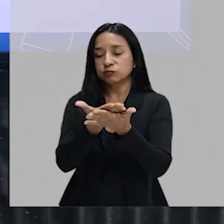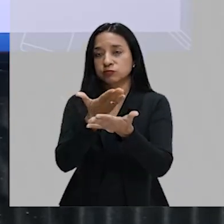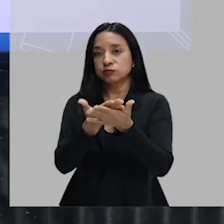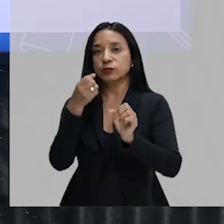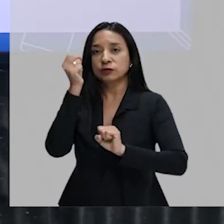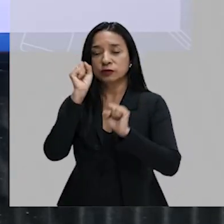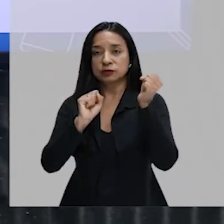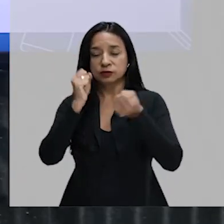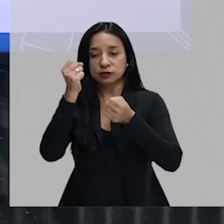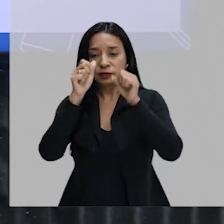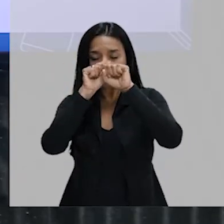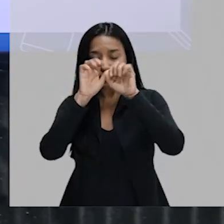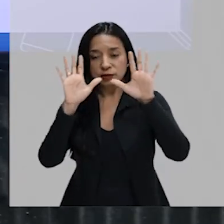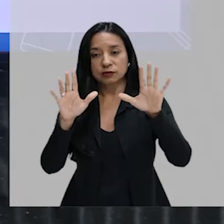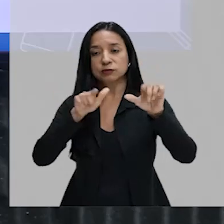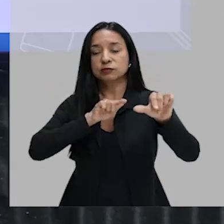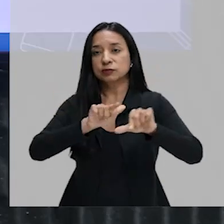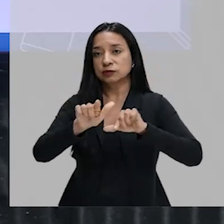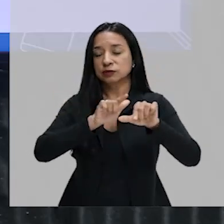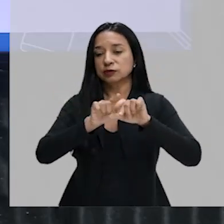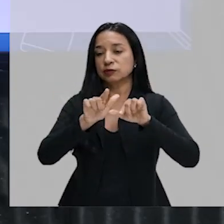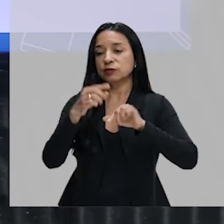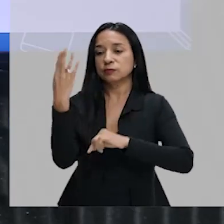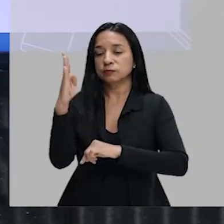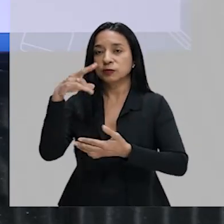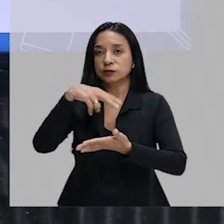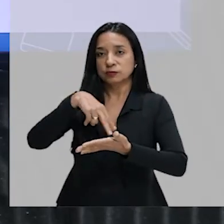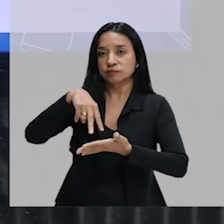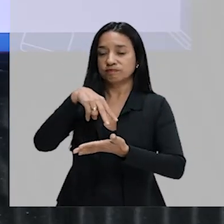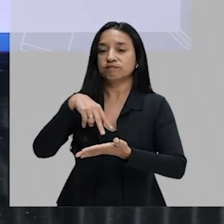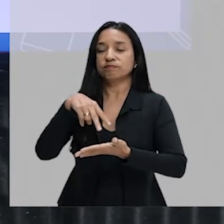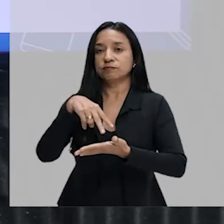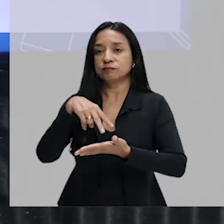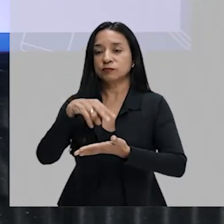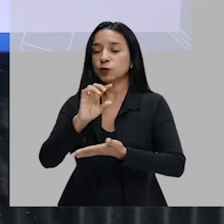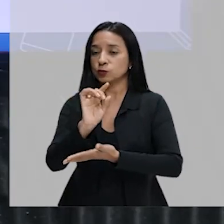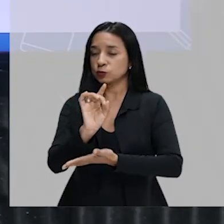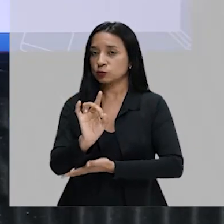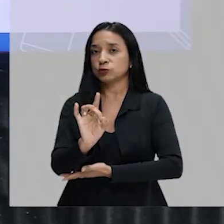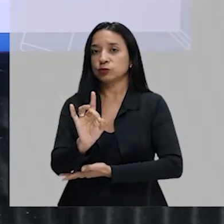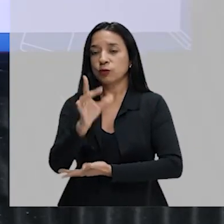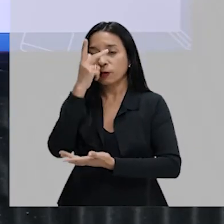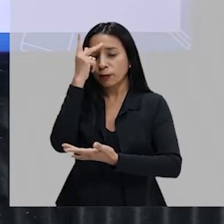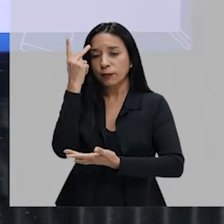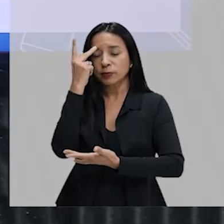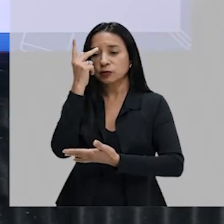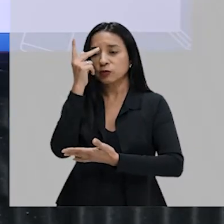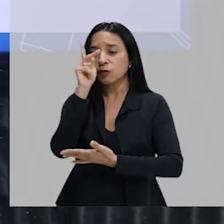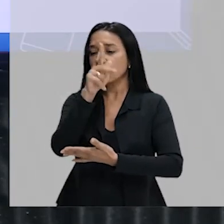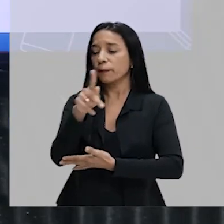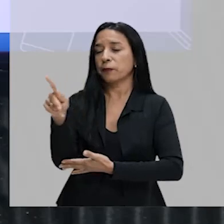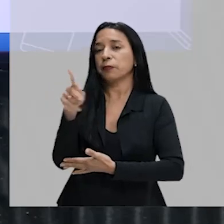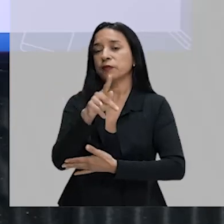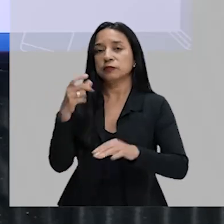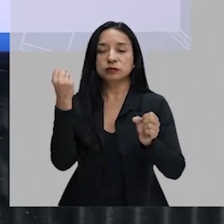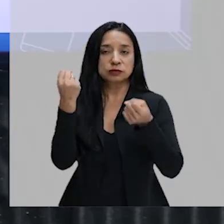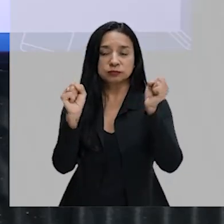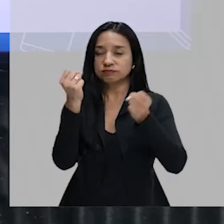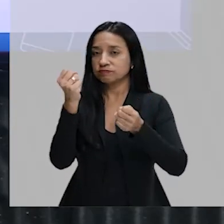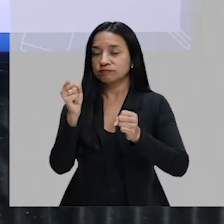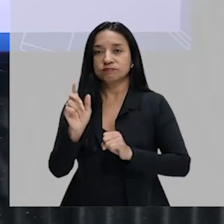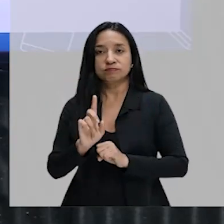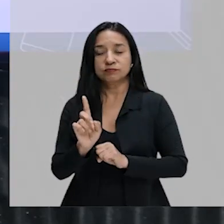uma forma que ele seja ali um ser humano mais social. Que vai acontecer uma série de